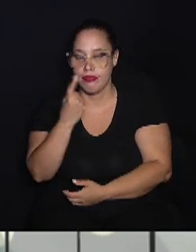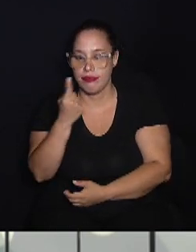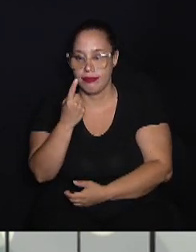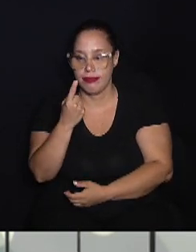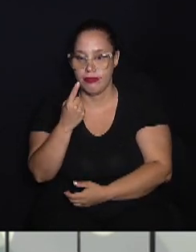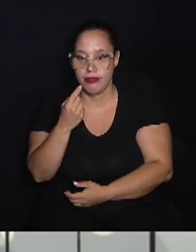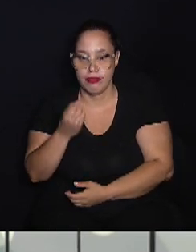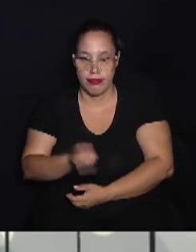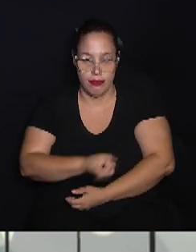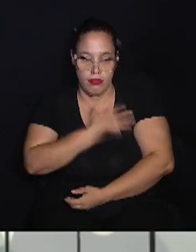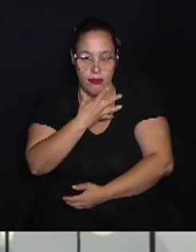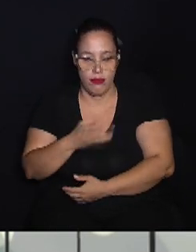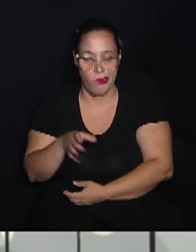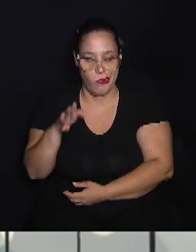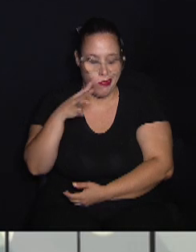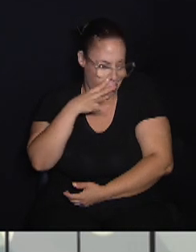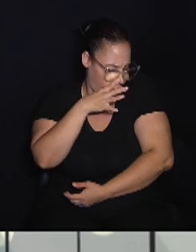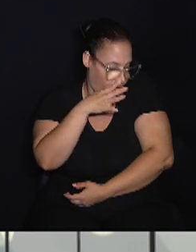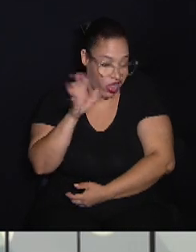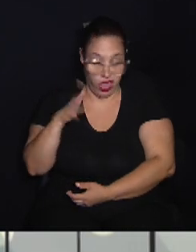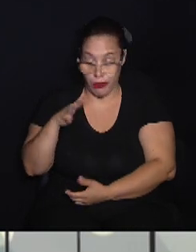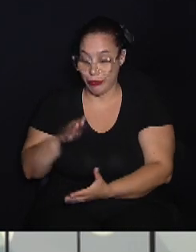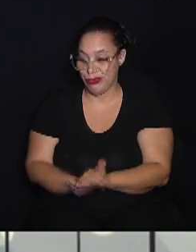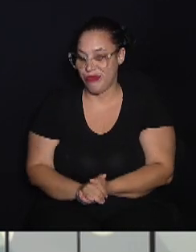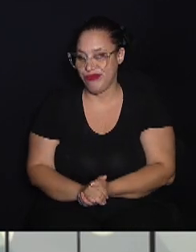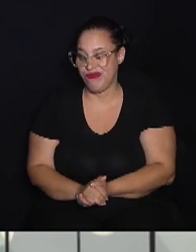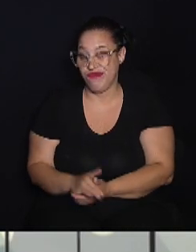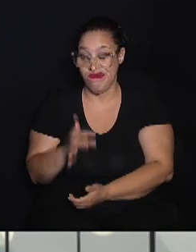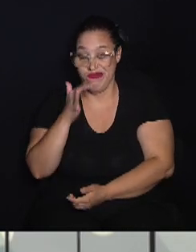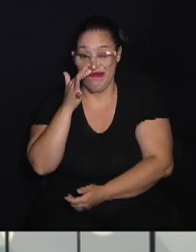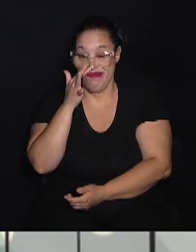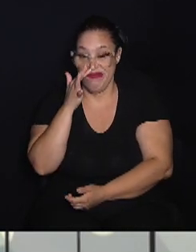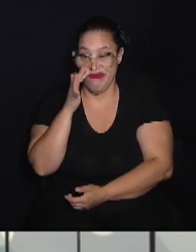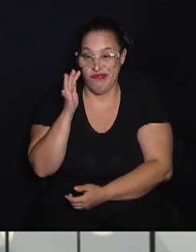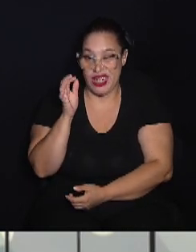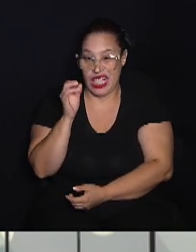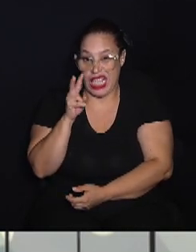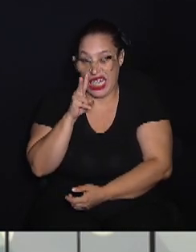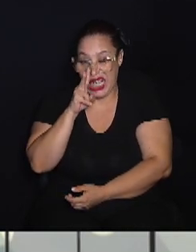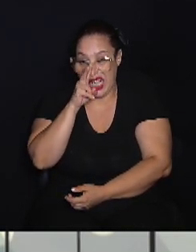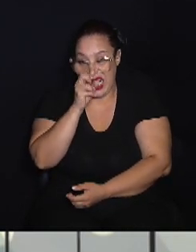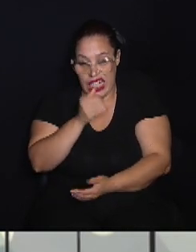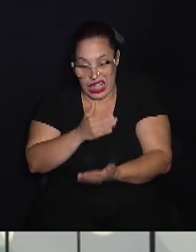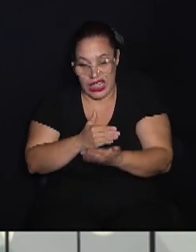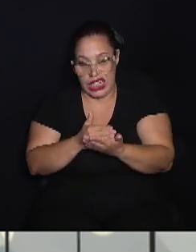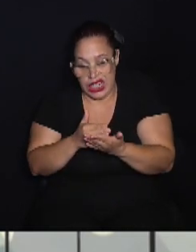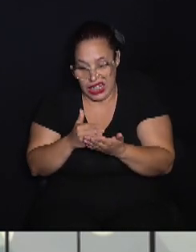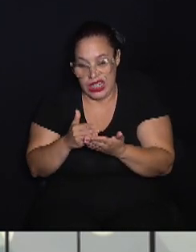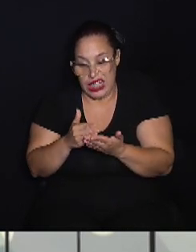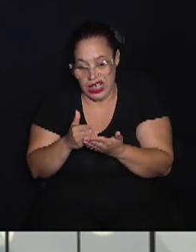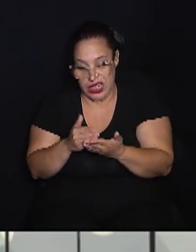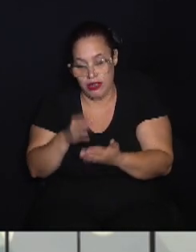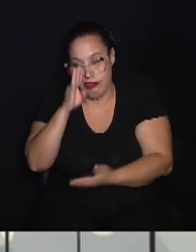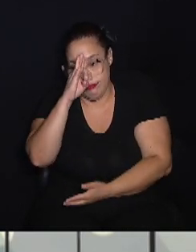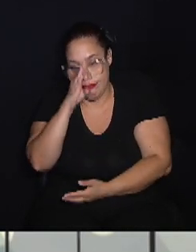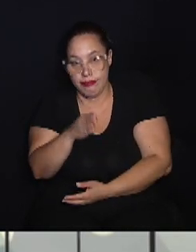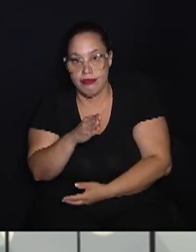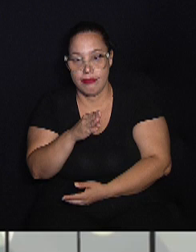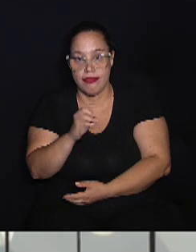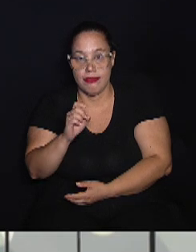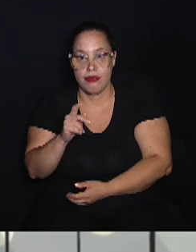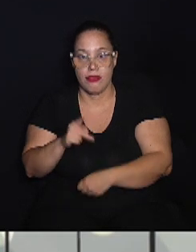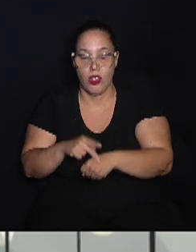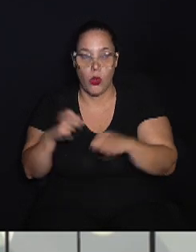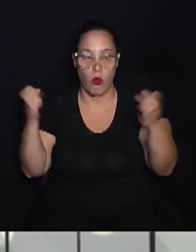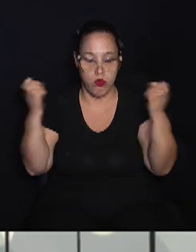é o surgimento do odor axilar aquele cheirinho sabe mais forte que começa a aparecer principalmente após os